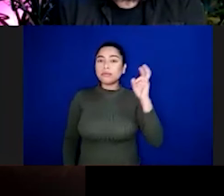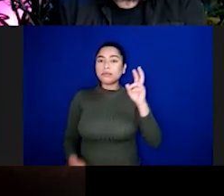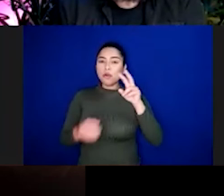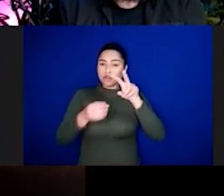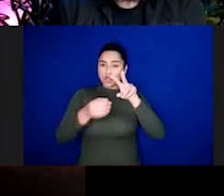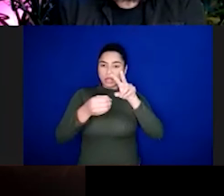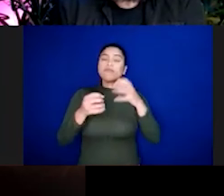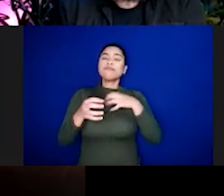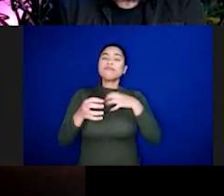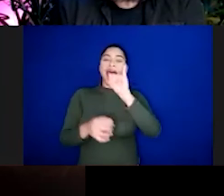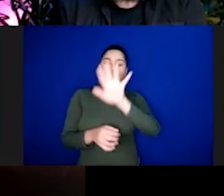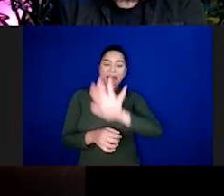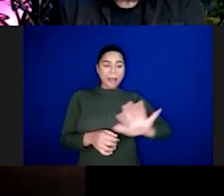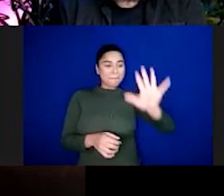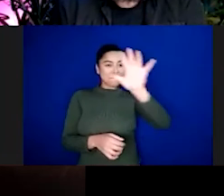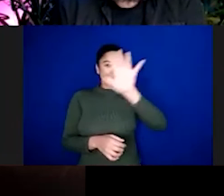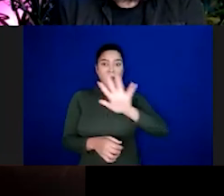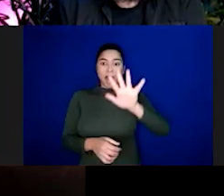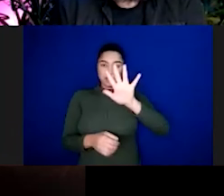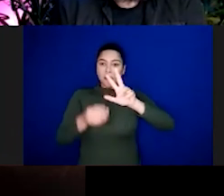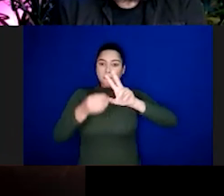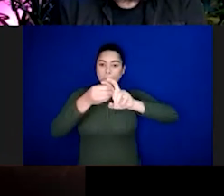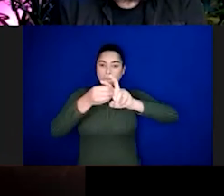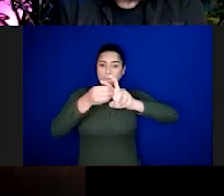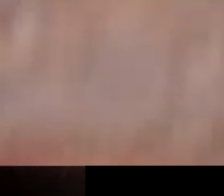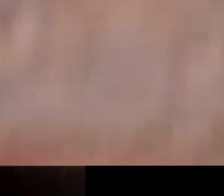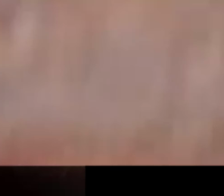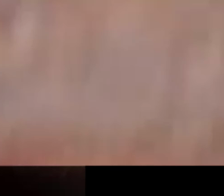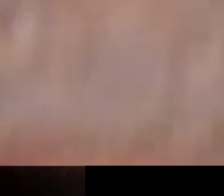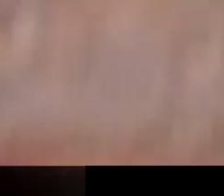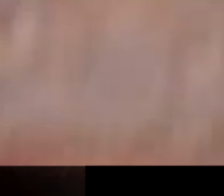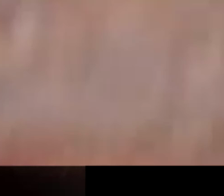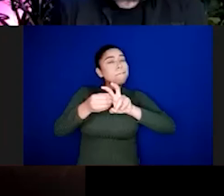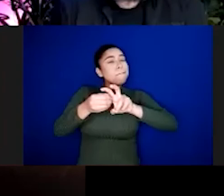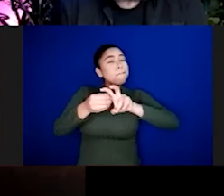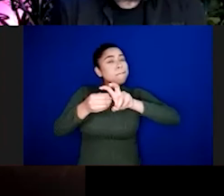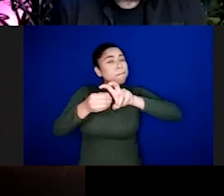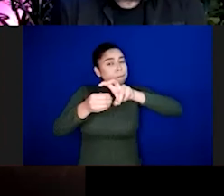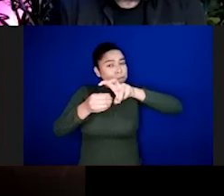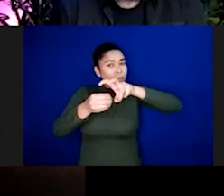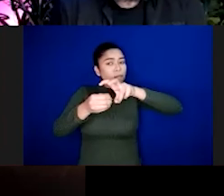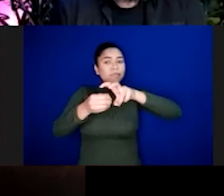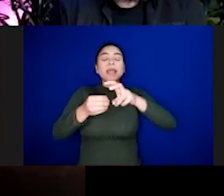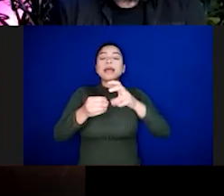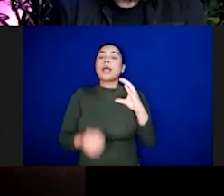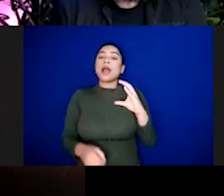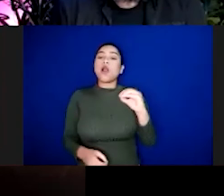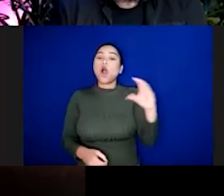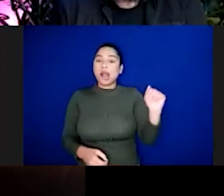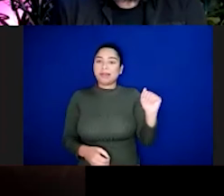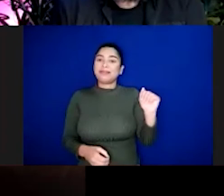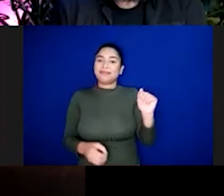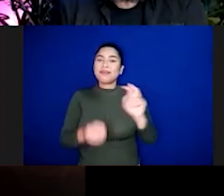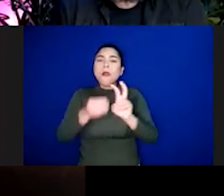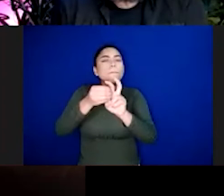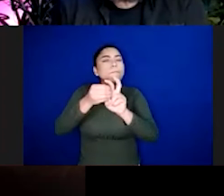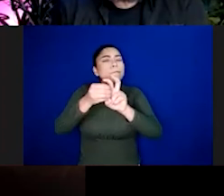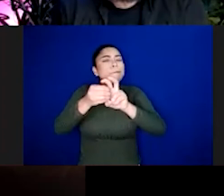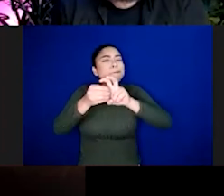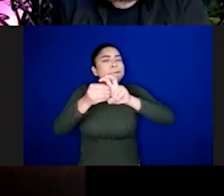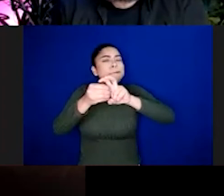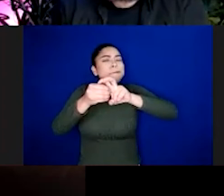tela o que a gente tem agora aqui é uma garrafa de coca-cola na verdade a parte de cima de uma garrafa de coca-cola com uma tampa semiaberta e